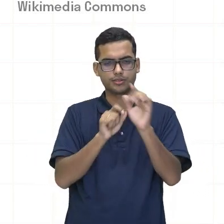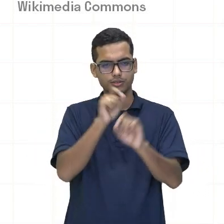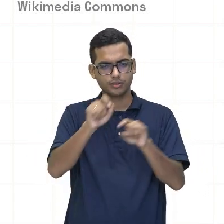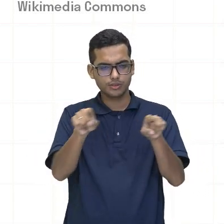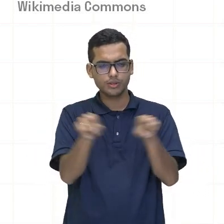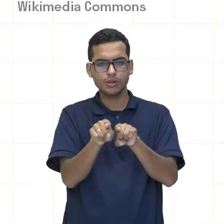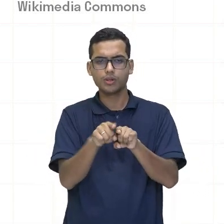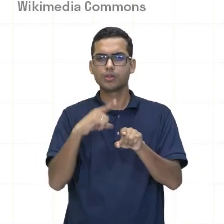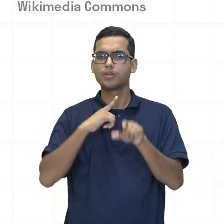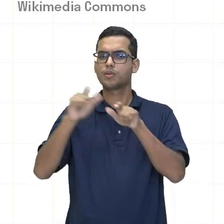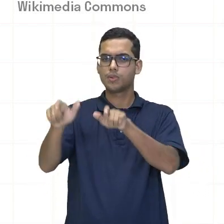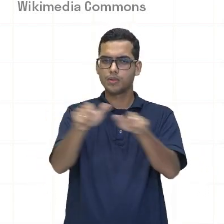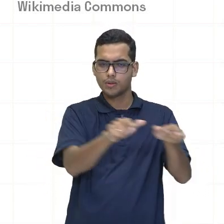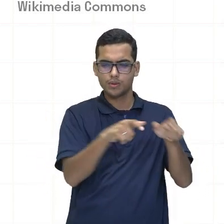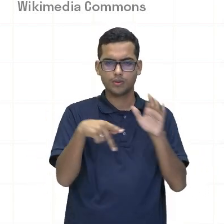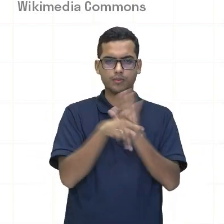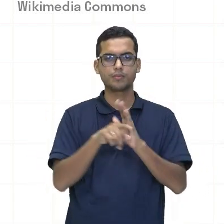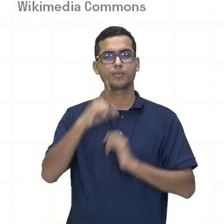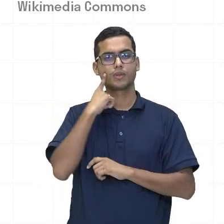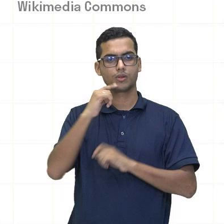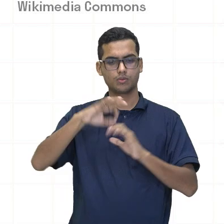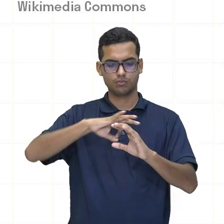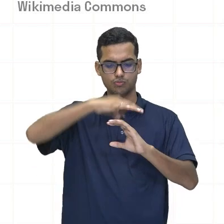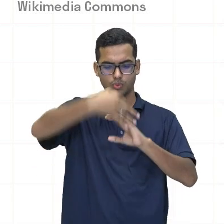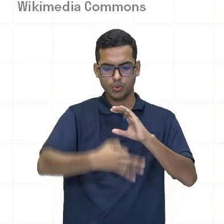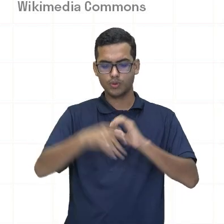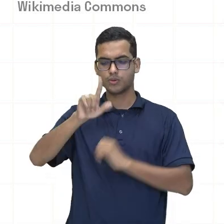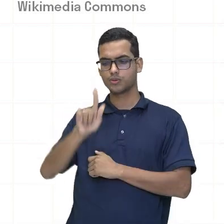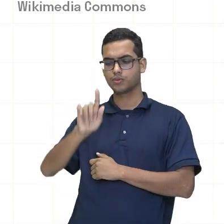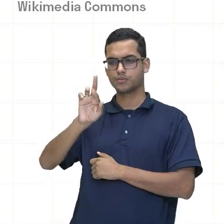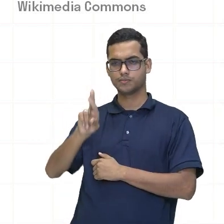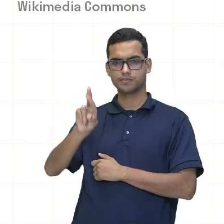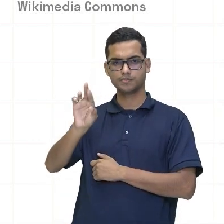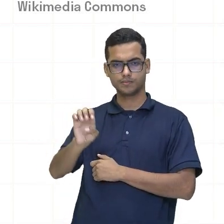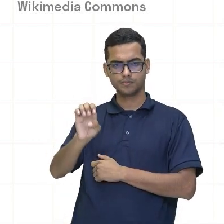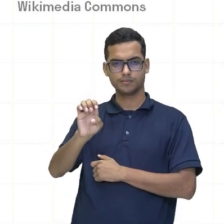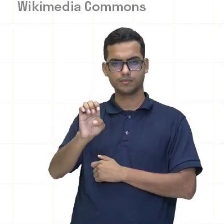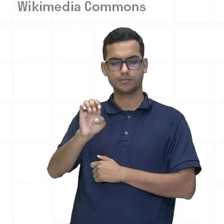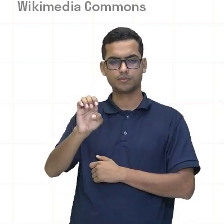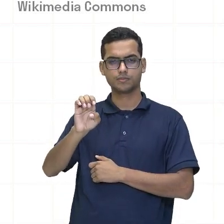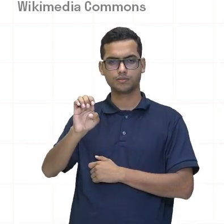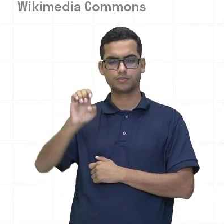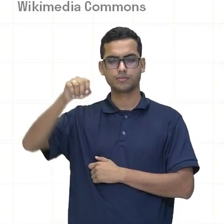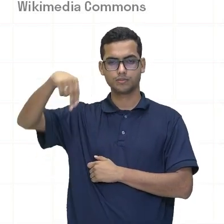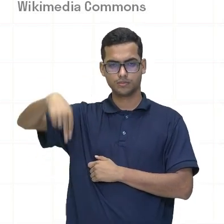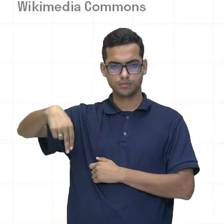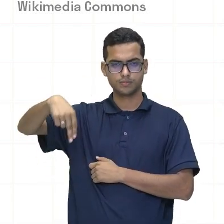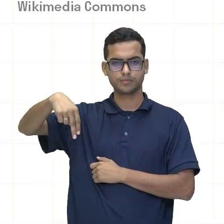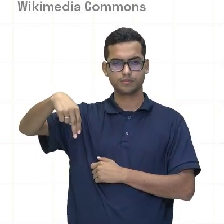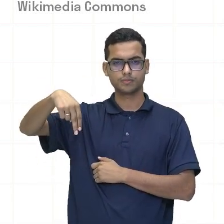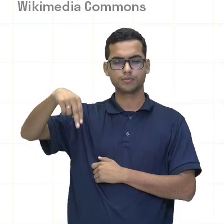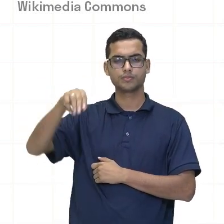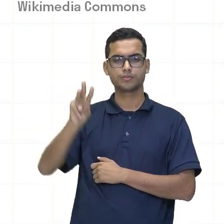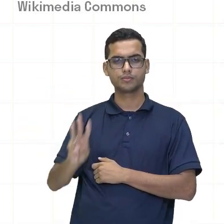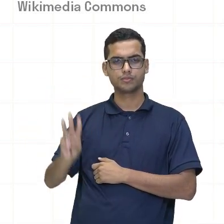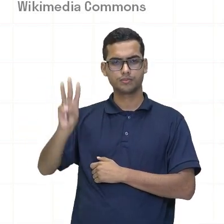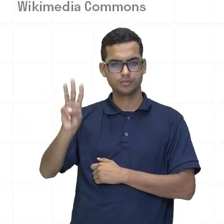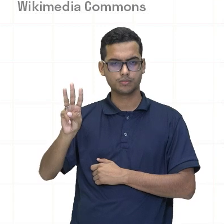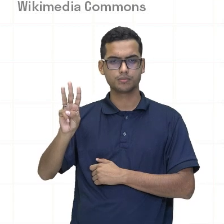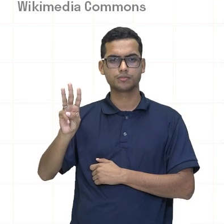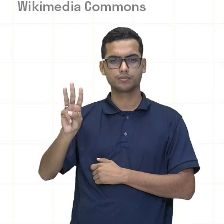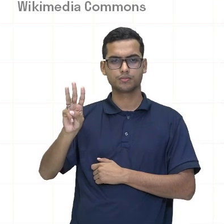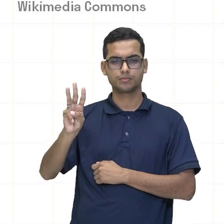os lugares que estão a oeste do meridiano de Greenwich, eles estão com as horas atrasadas